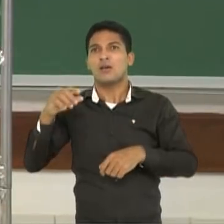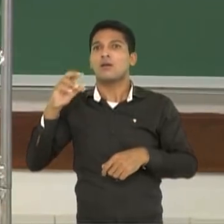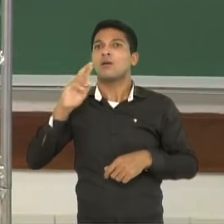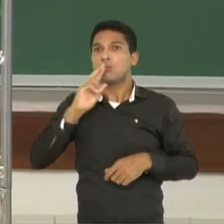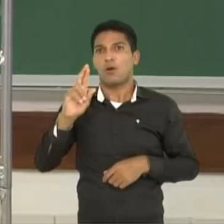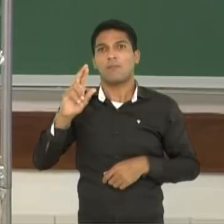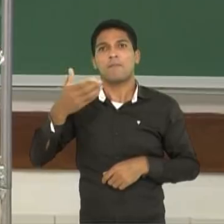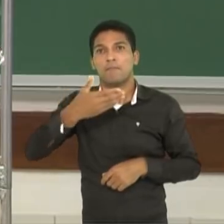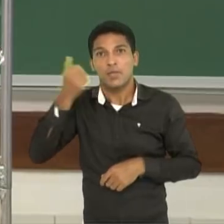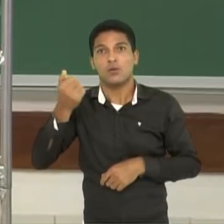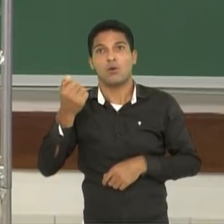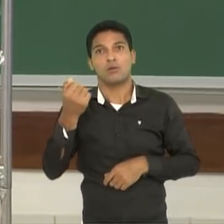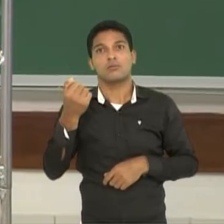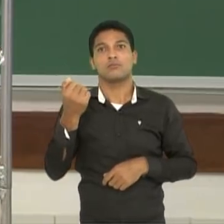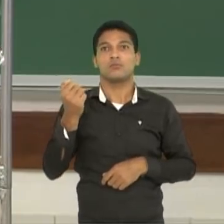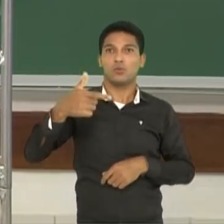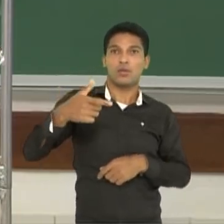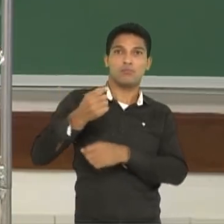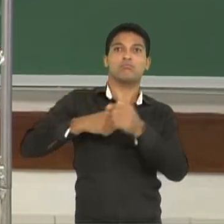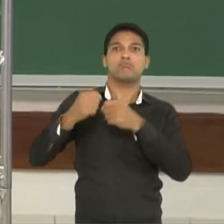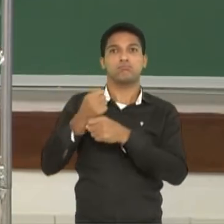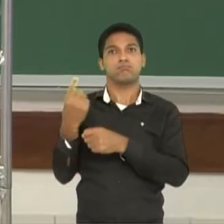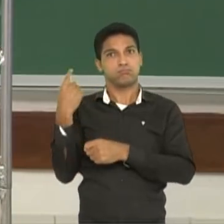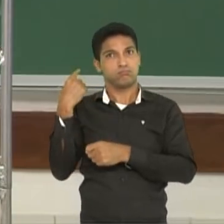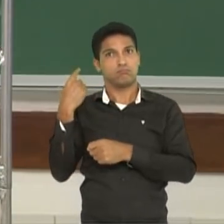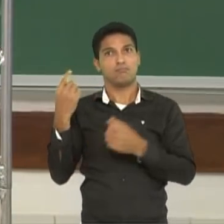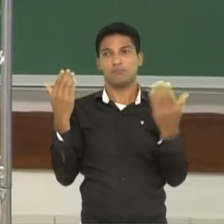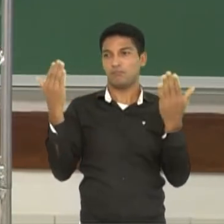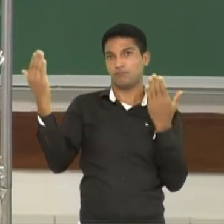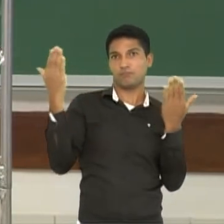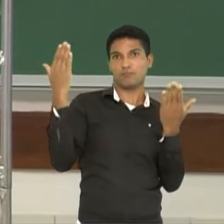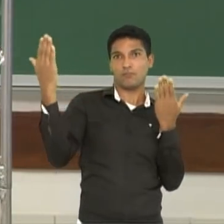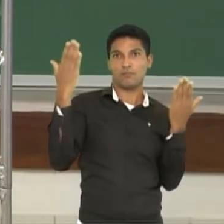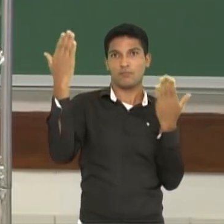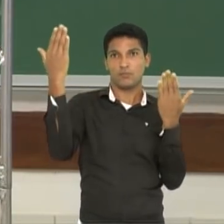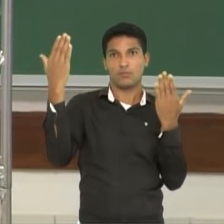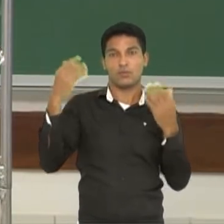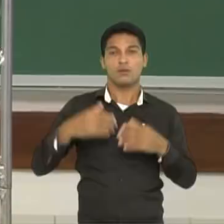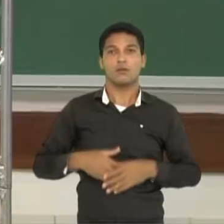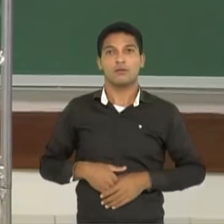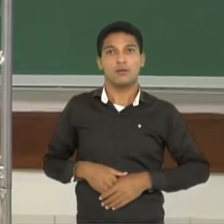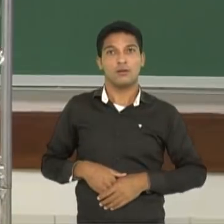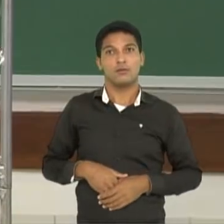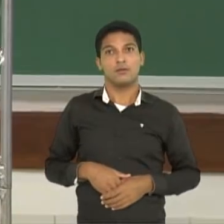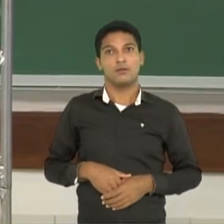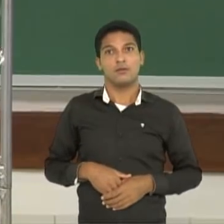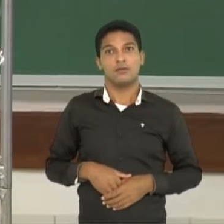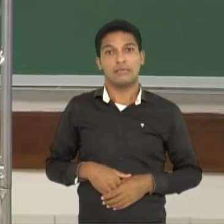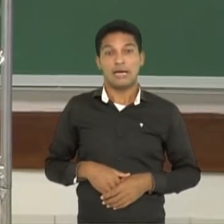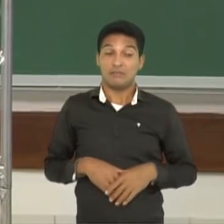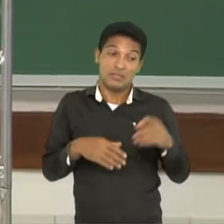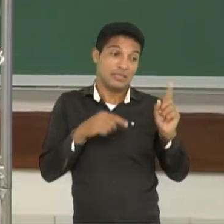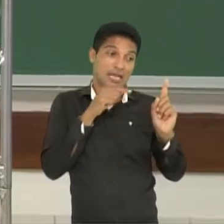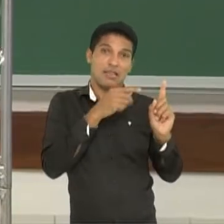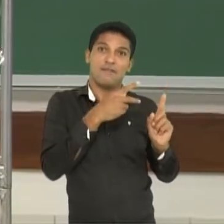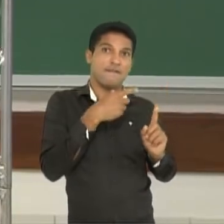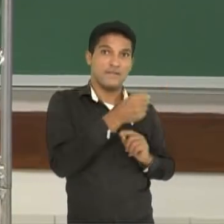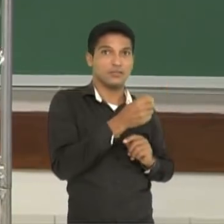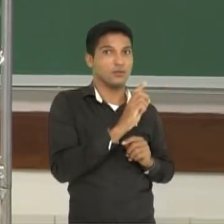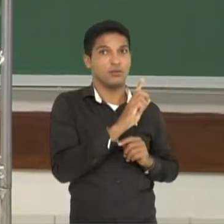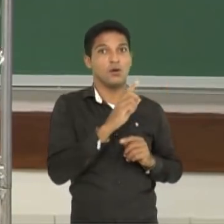individual. Muitas vezes o atleta vai para uma competição, ele sabe que ele não vai conseguir vencer aquela competição, mas